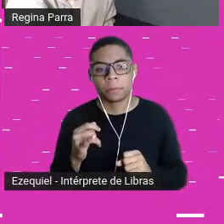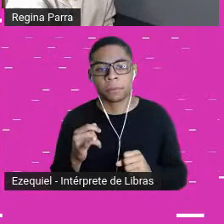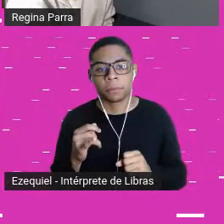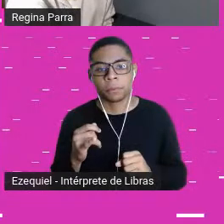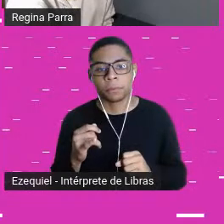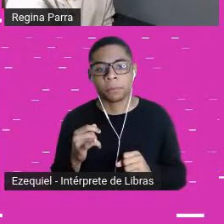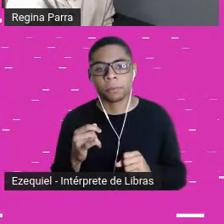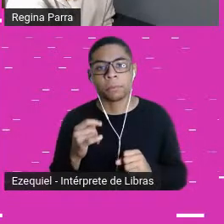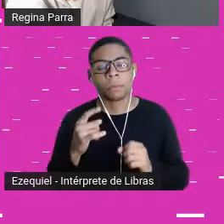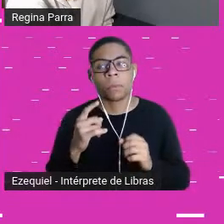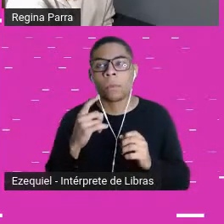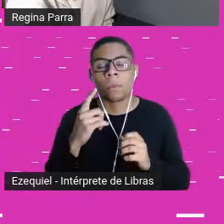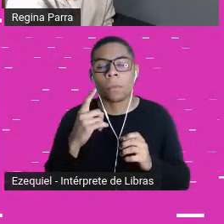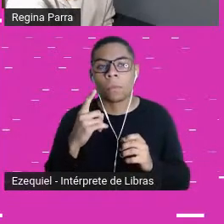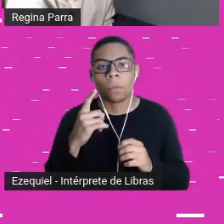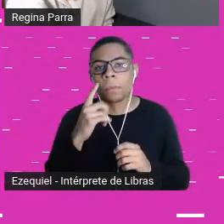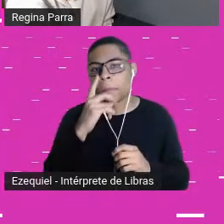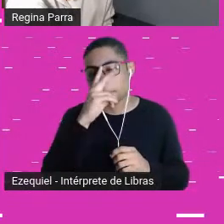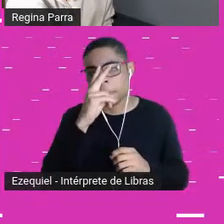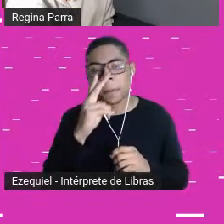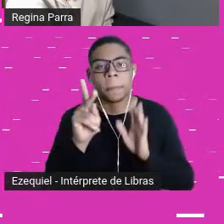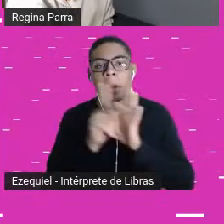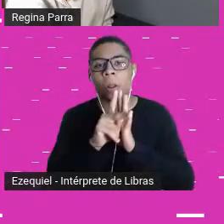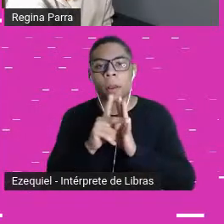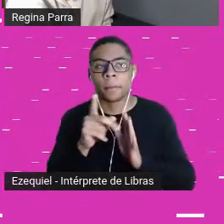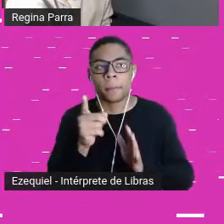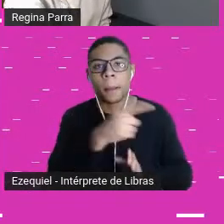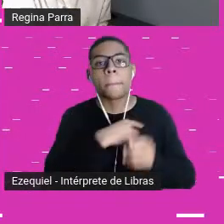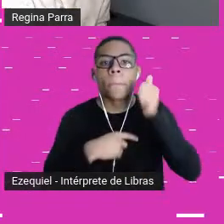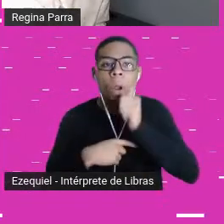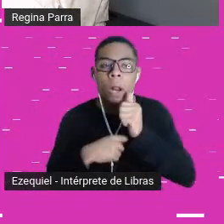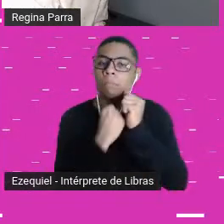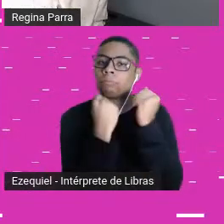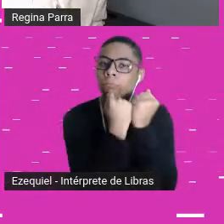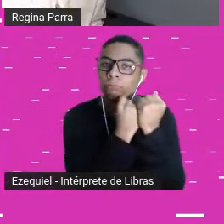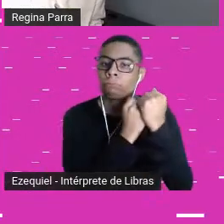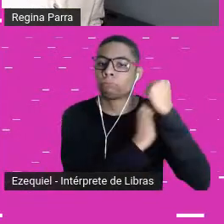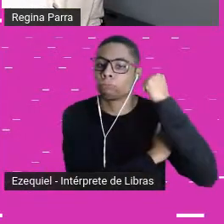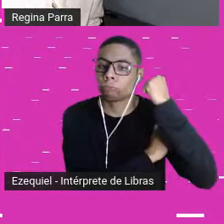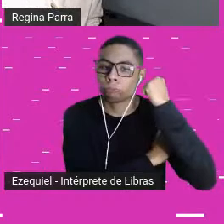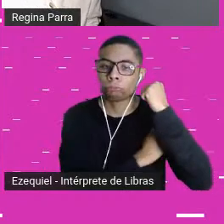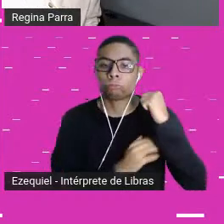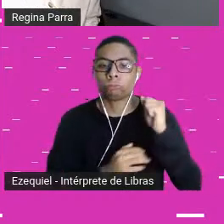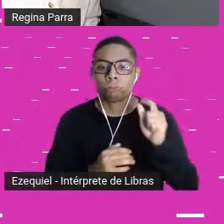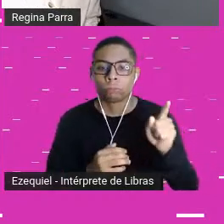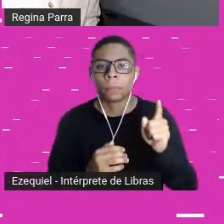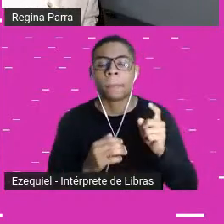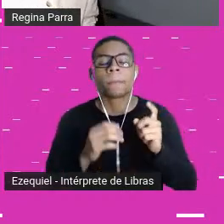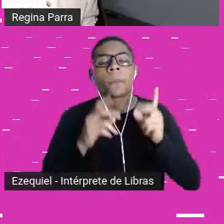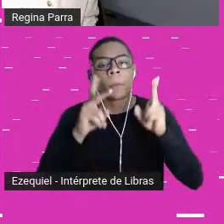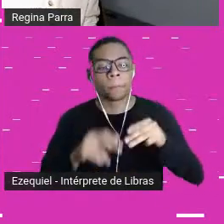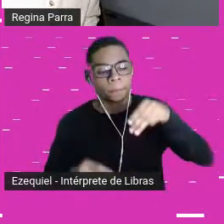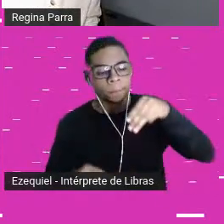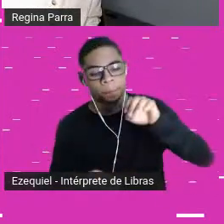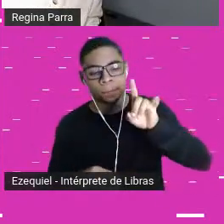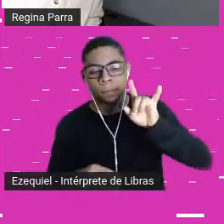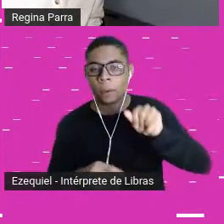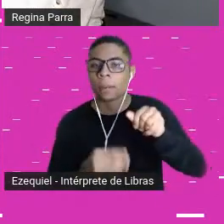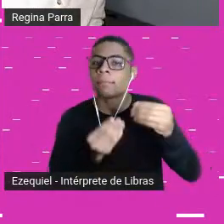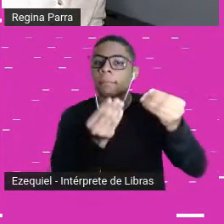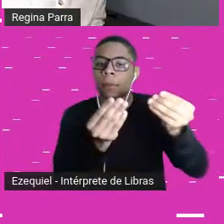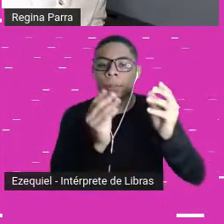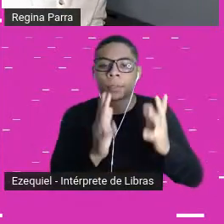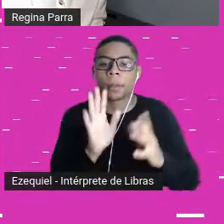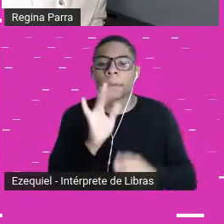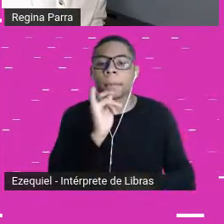uma luz, né, diante das mulheres, da força da Medeia. A Medeia já traz isso, mas eu lembro assim